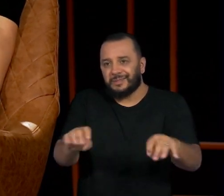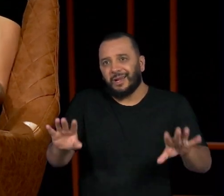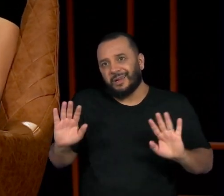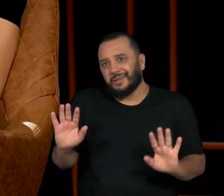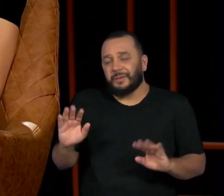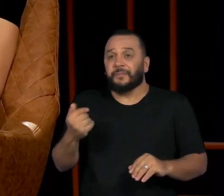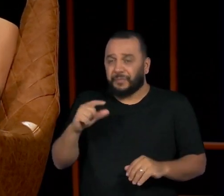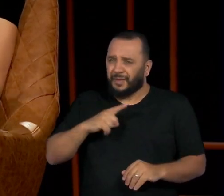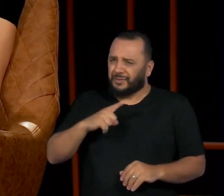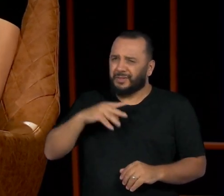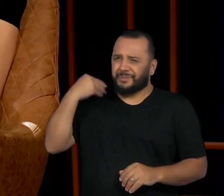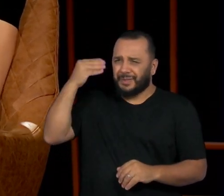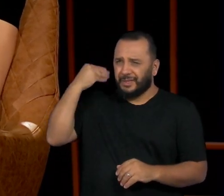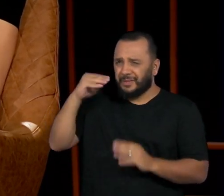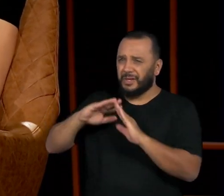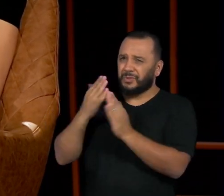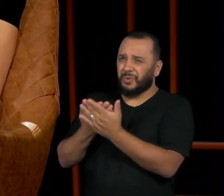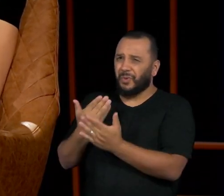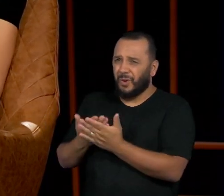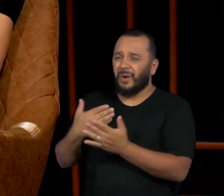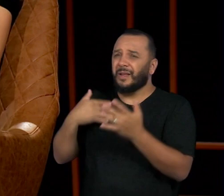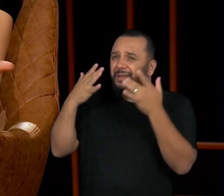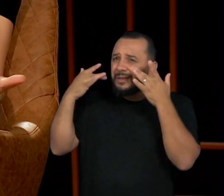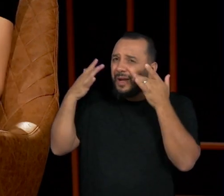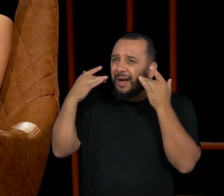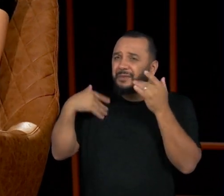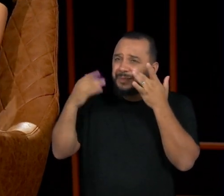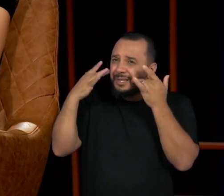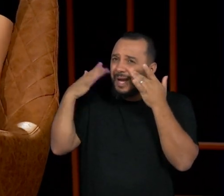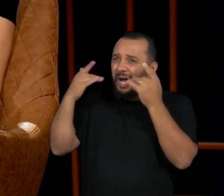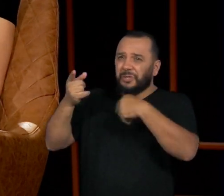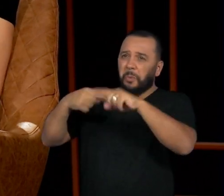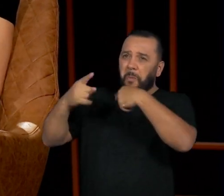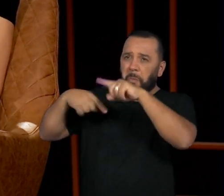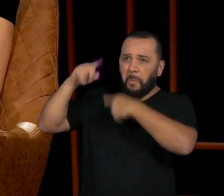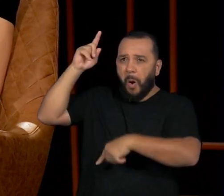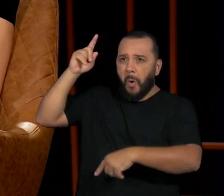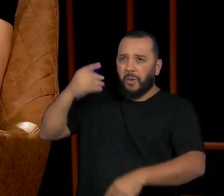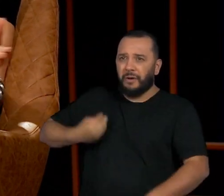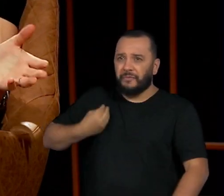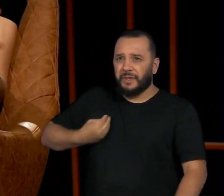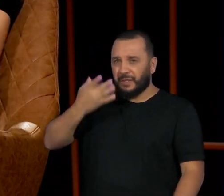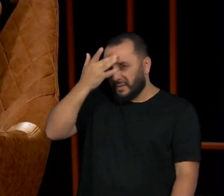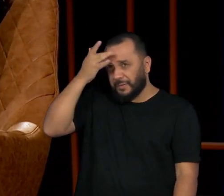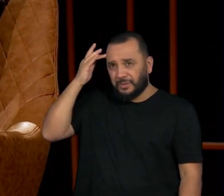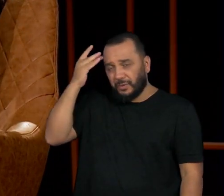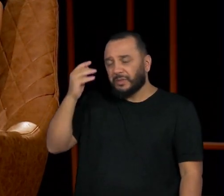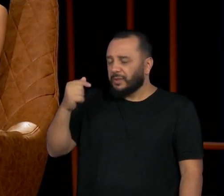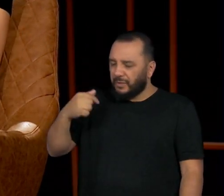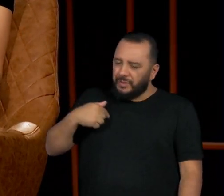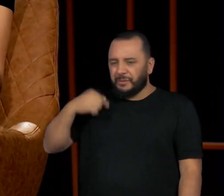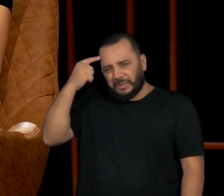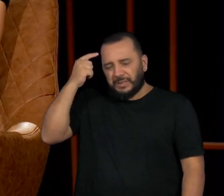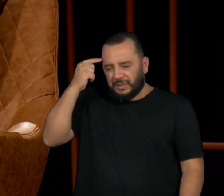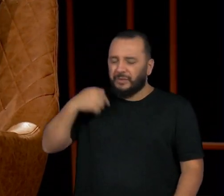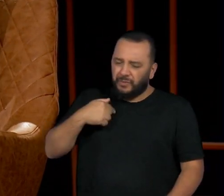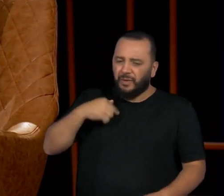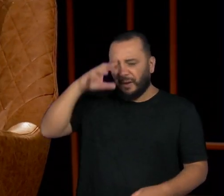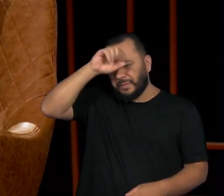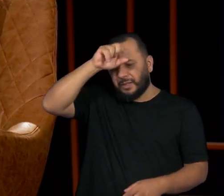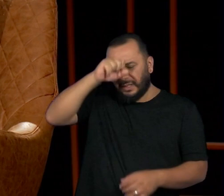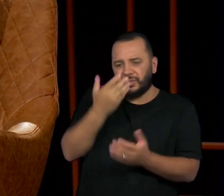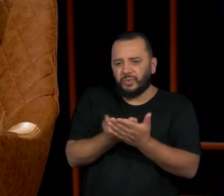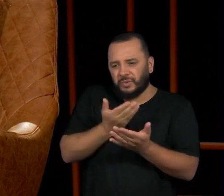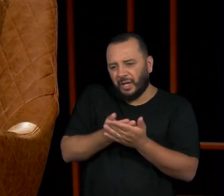escola de teatro e eu tinha vivenciado como o teatro era revolucionário no coletivo, eu direcionei, bom, eu vou fazer